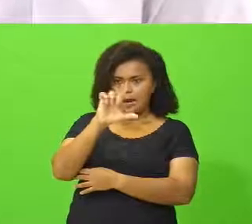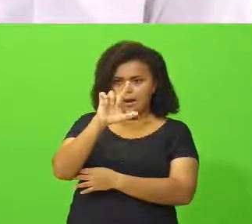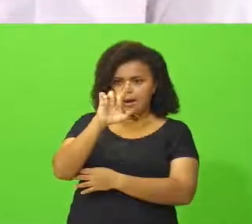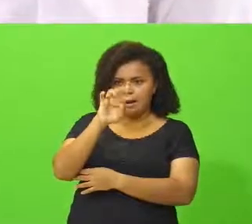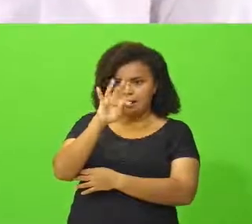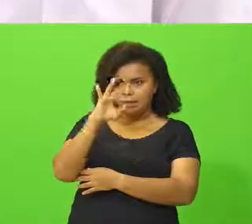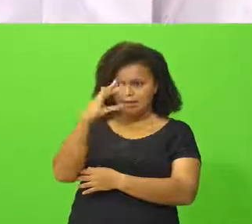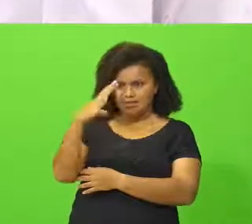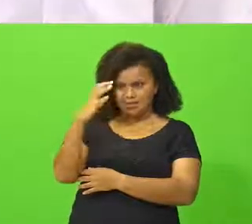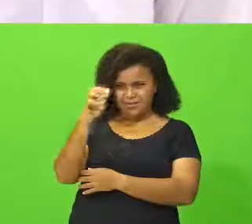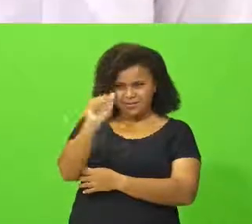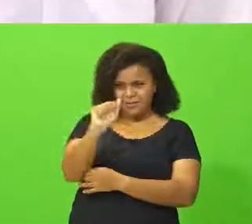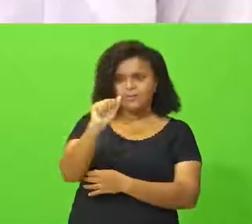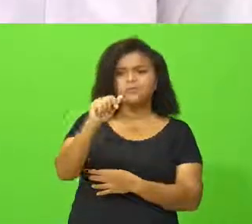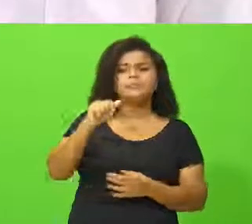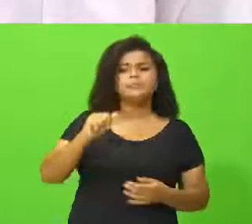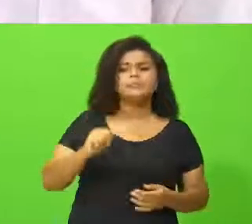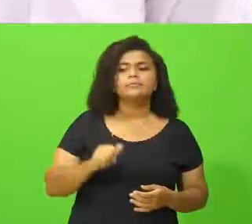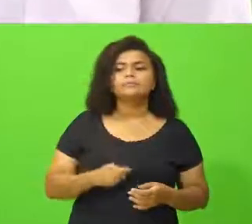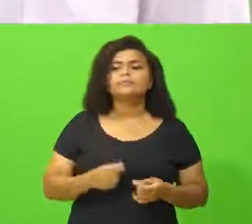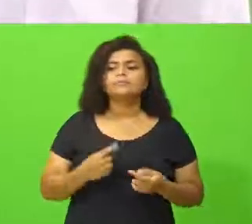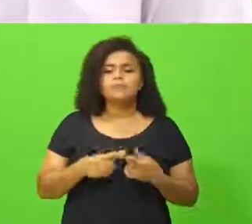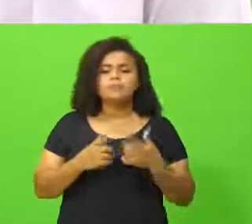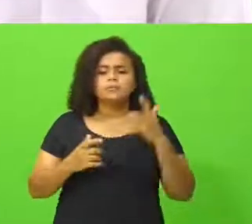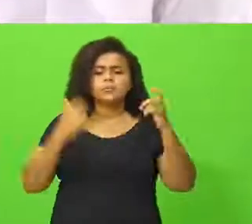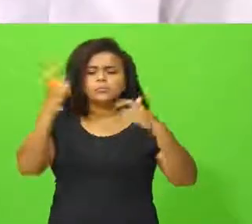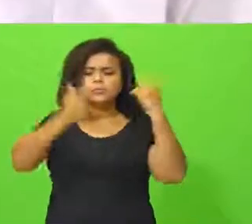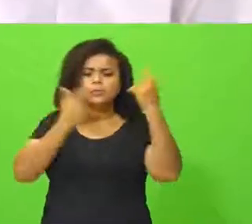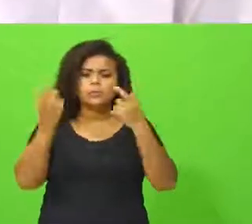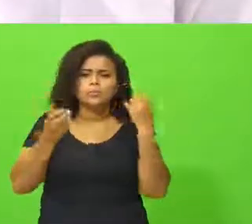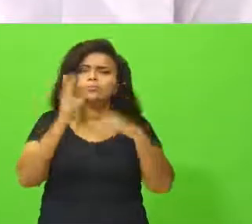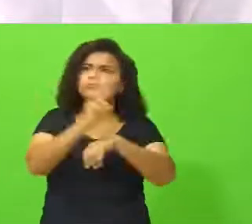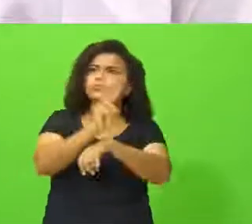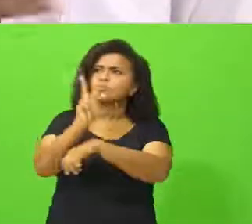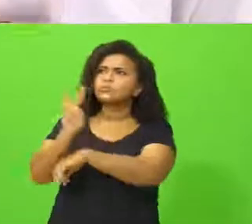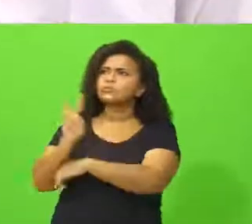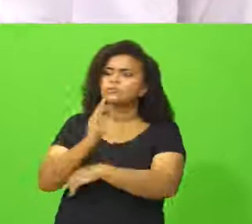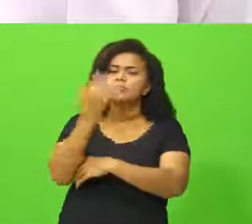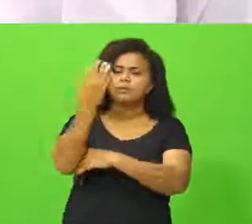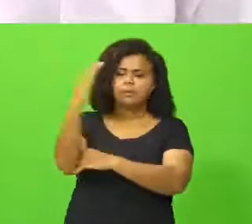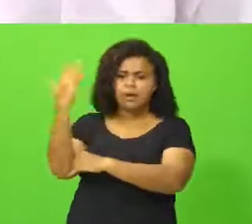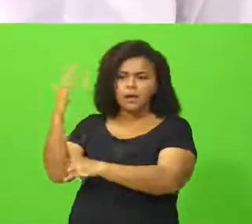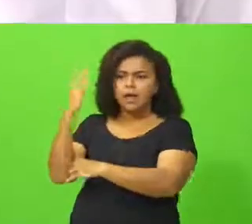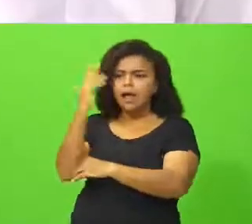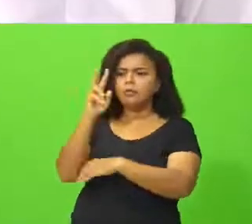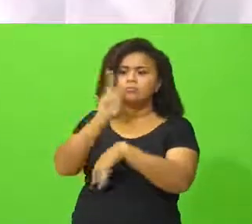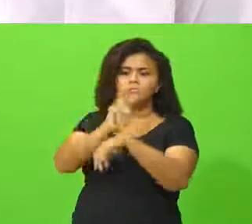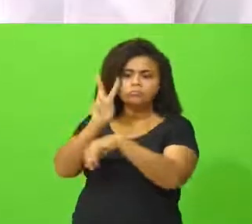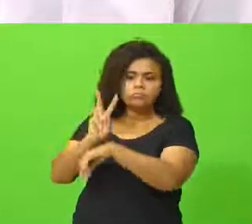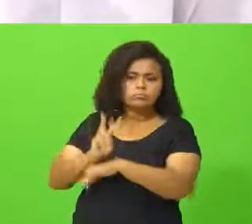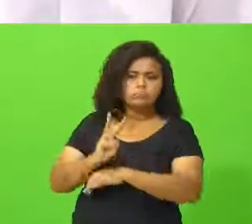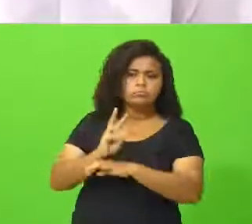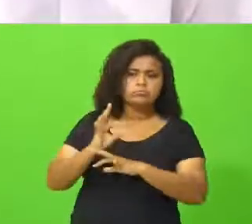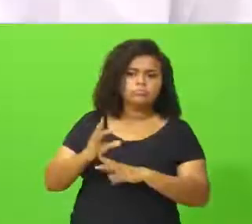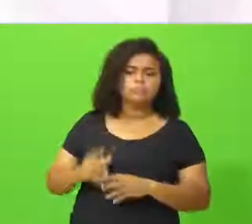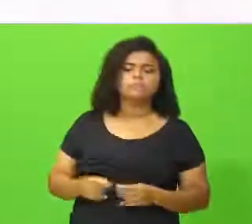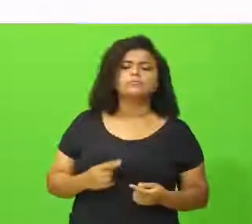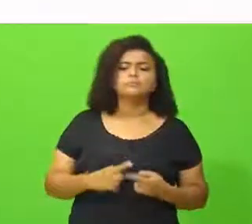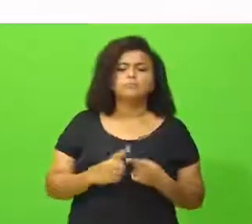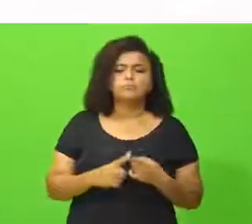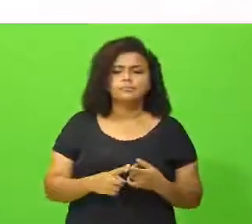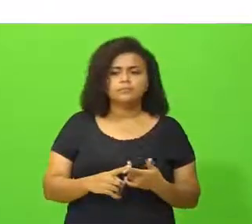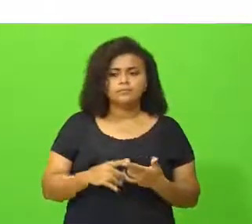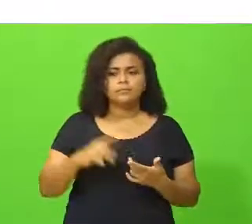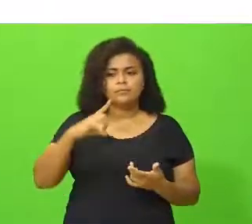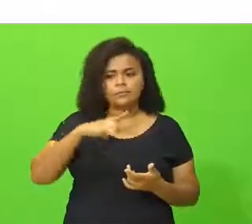uma organização que está preocupada com a preservação daquele ecossistema brasileiro. Em seguida,